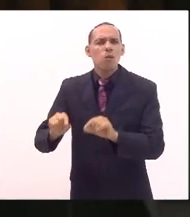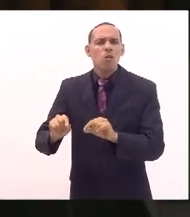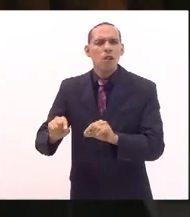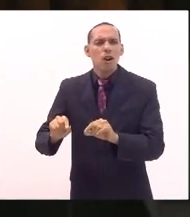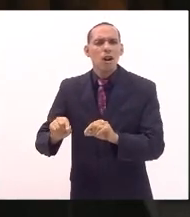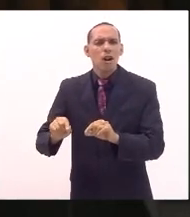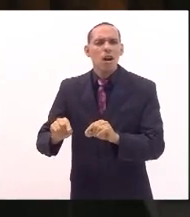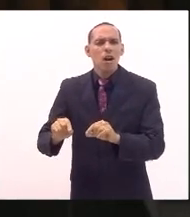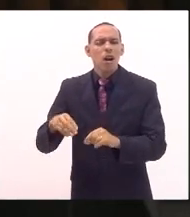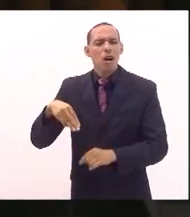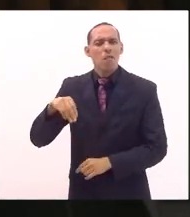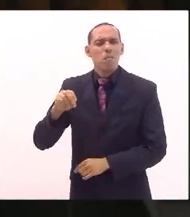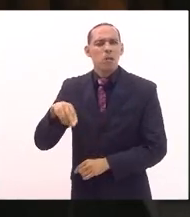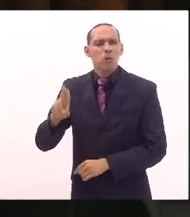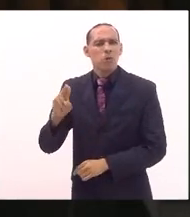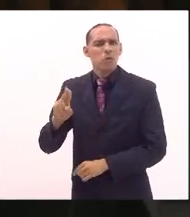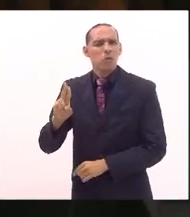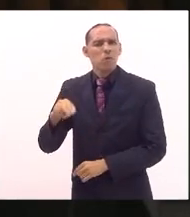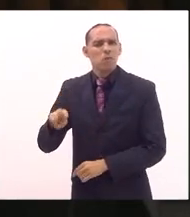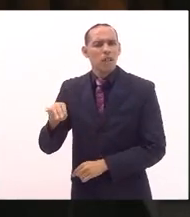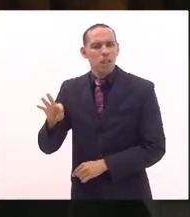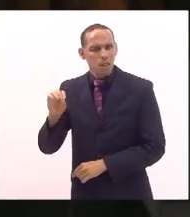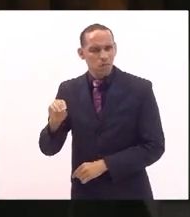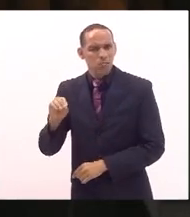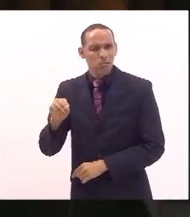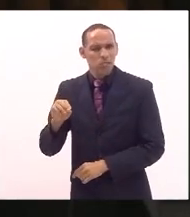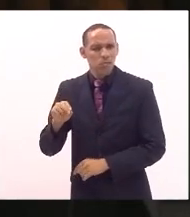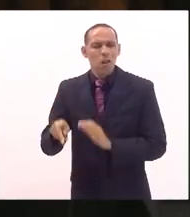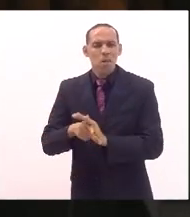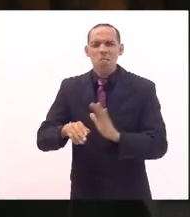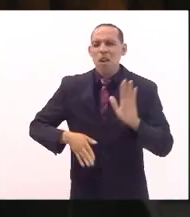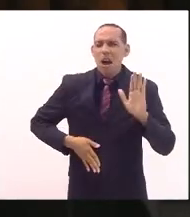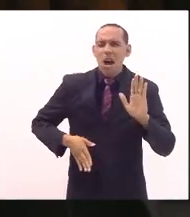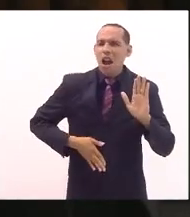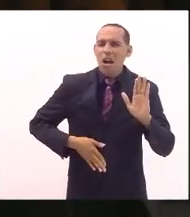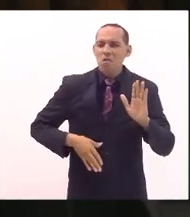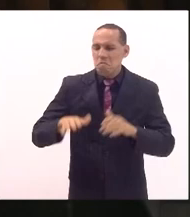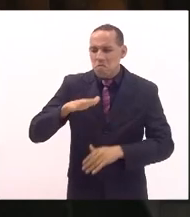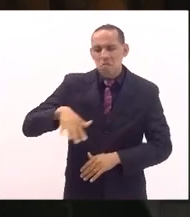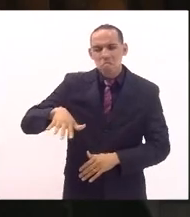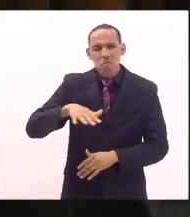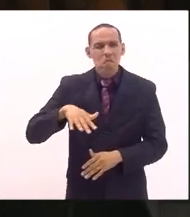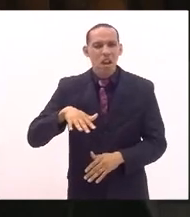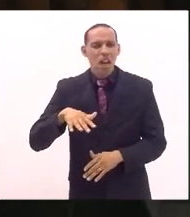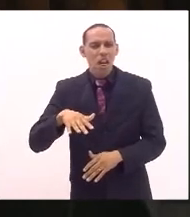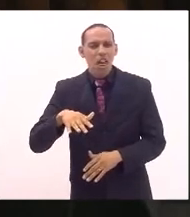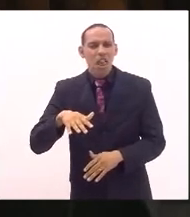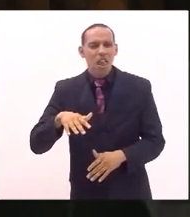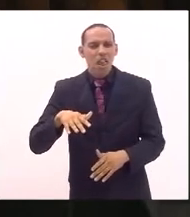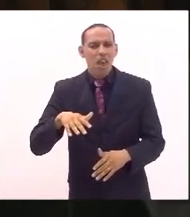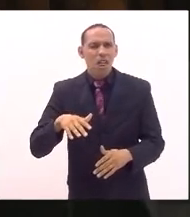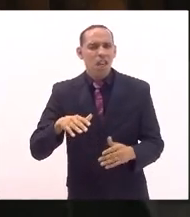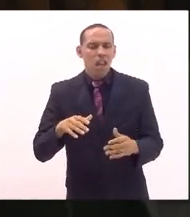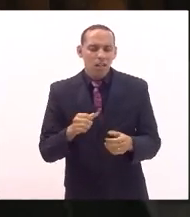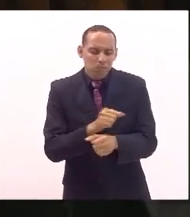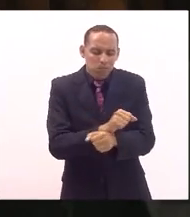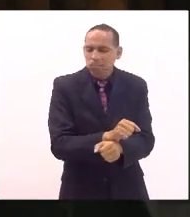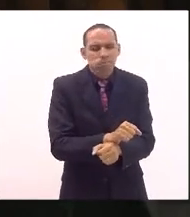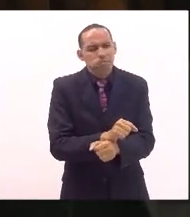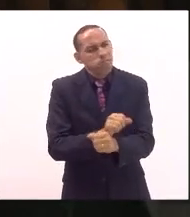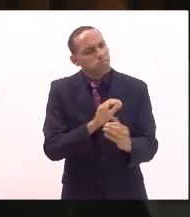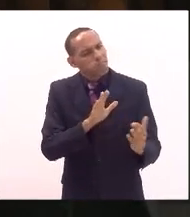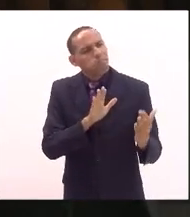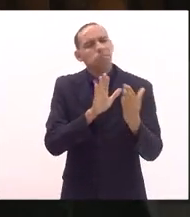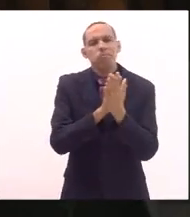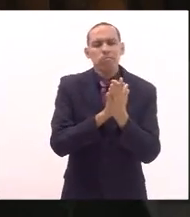gansos o João inveja se entregarem para polícia resolveram confrontar as autoridades da